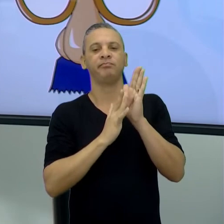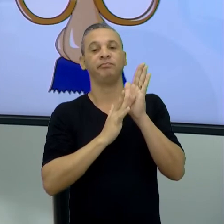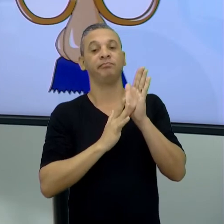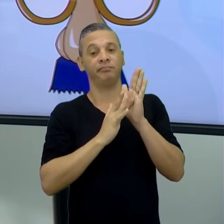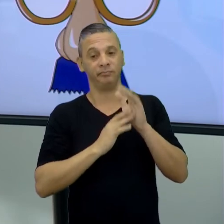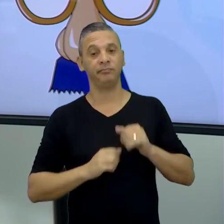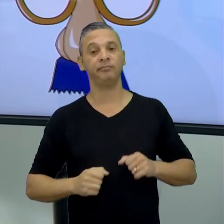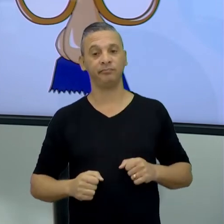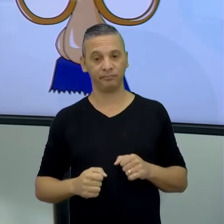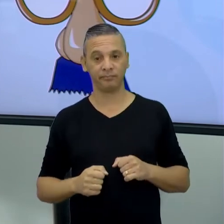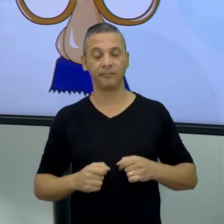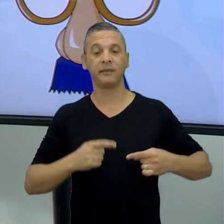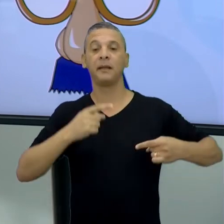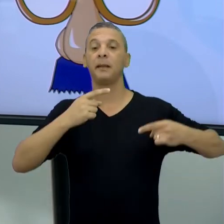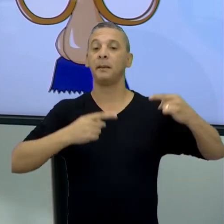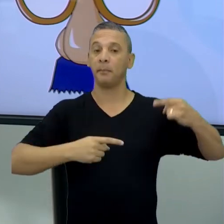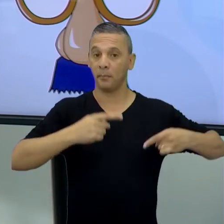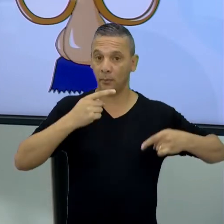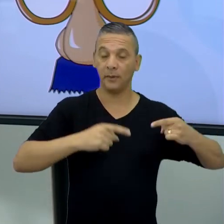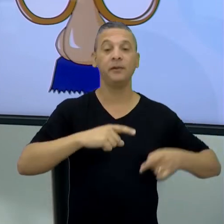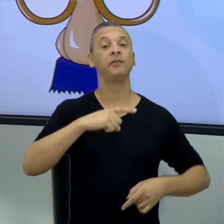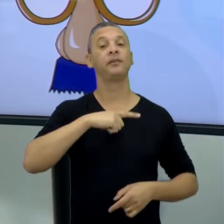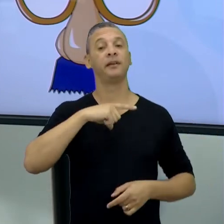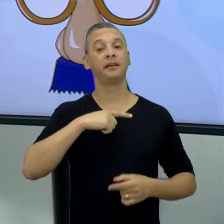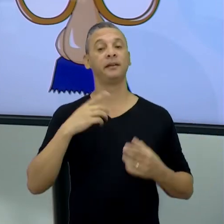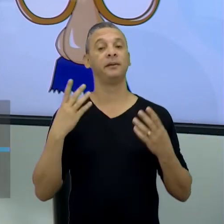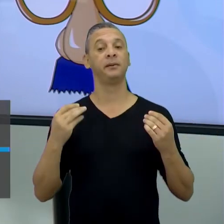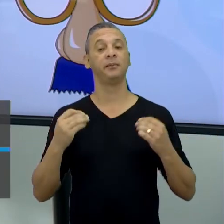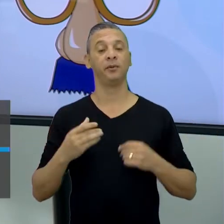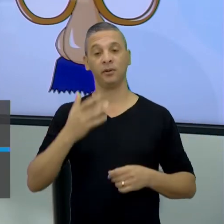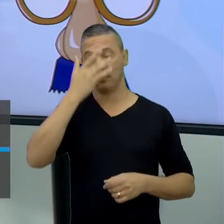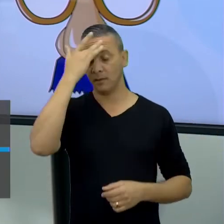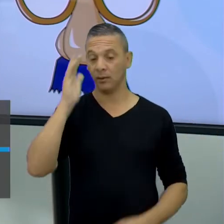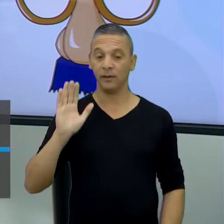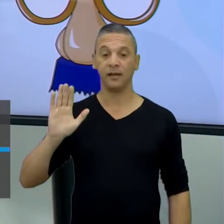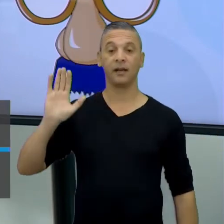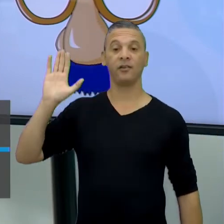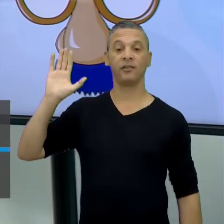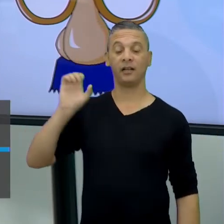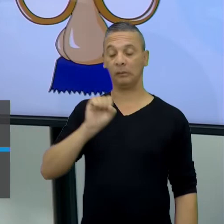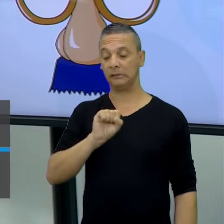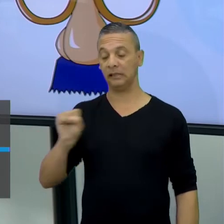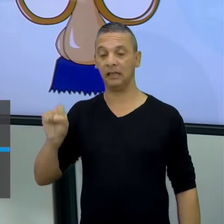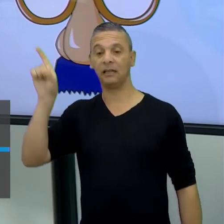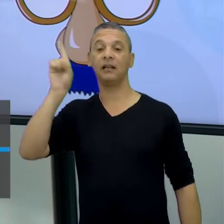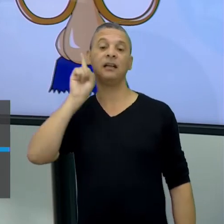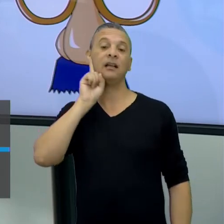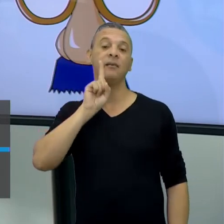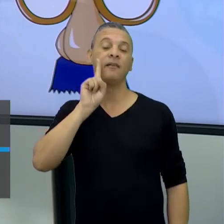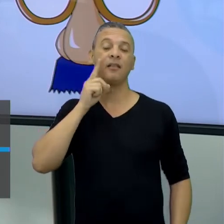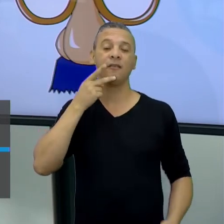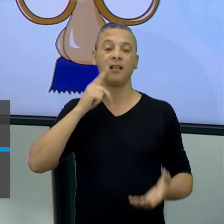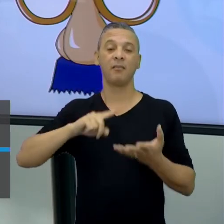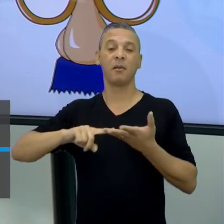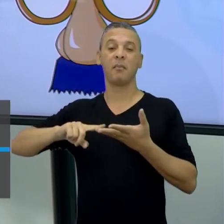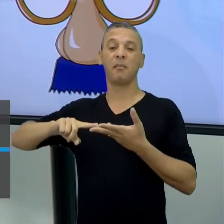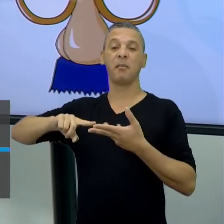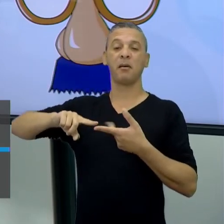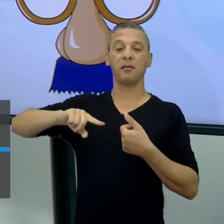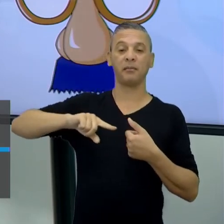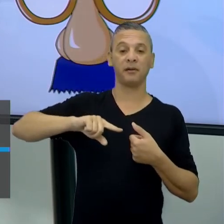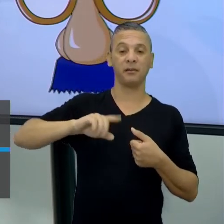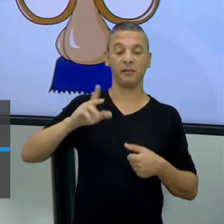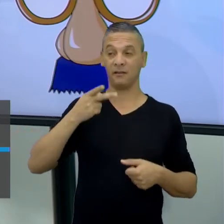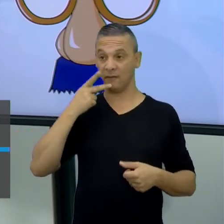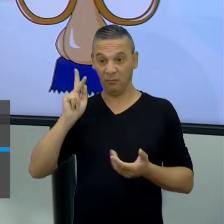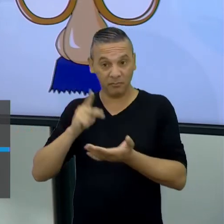muito no terreno da política, das relações internacionais. Você pega aquele candidato lá ao Senado americano falando absurdos e ninguém vota nele, mas não